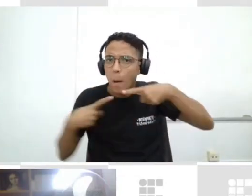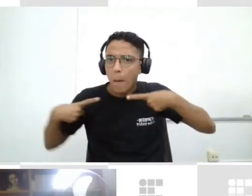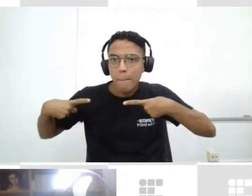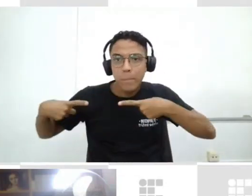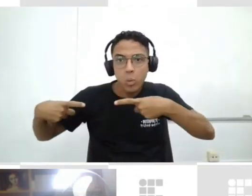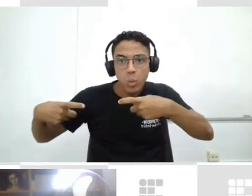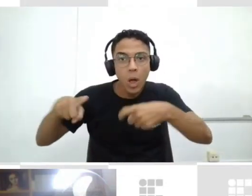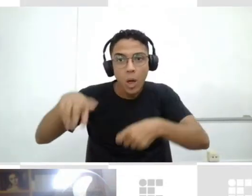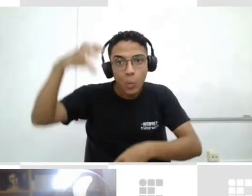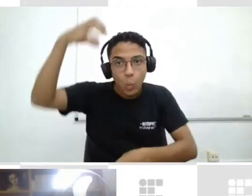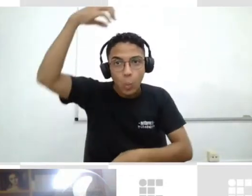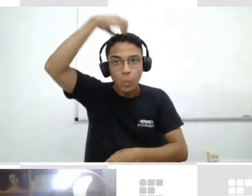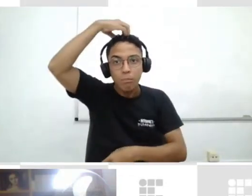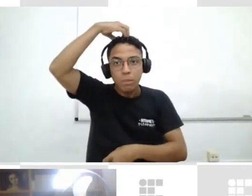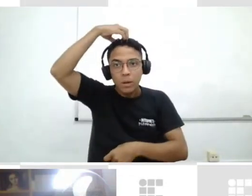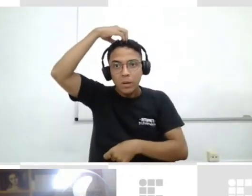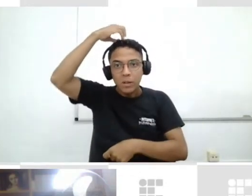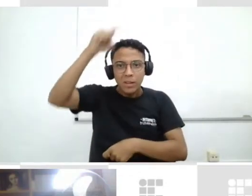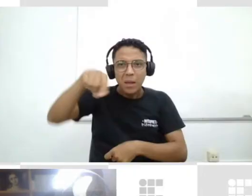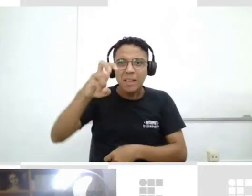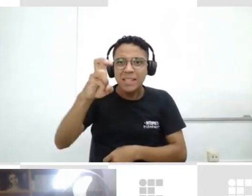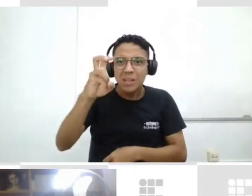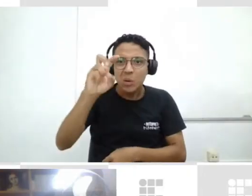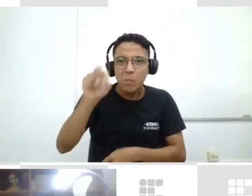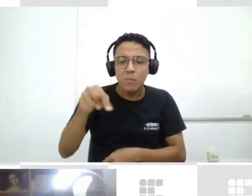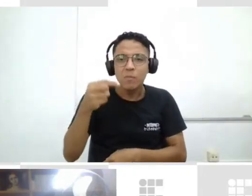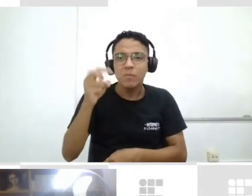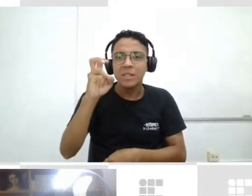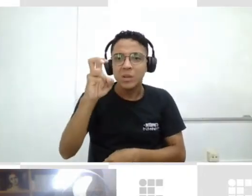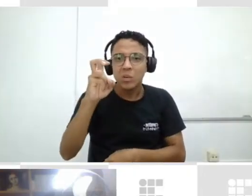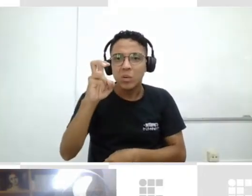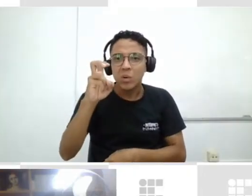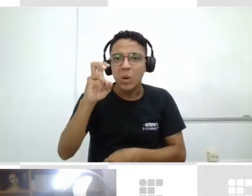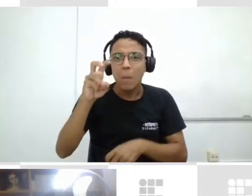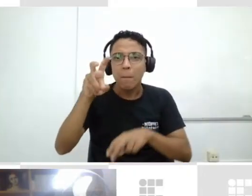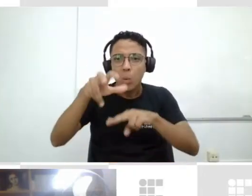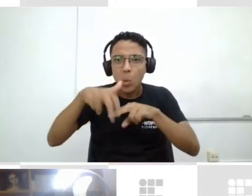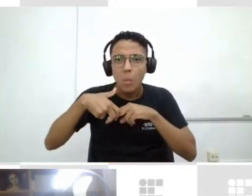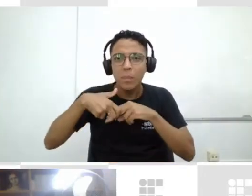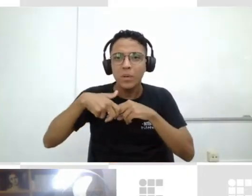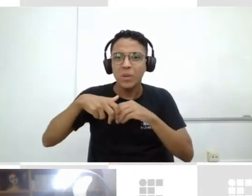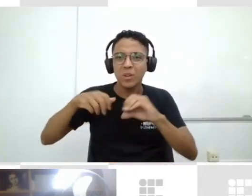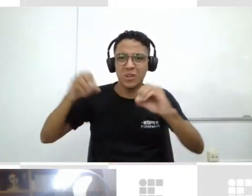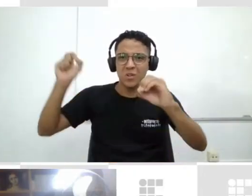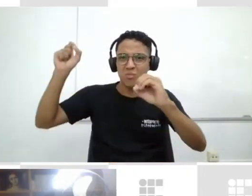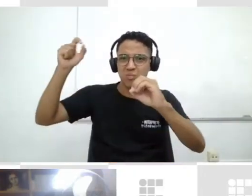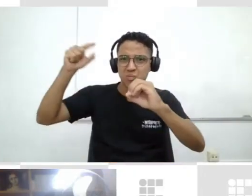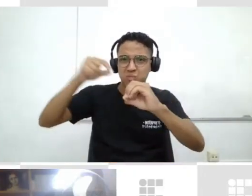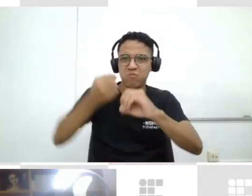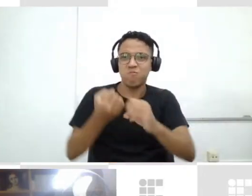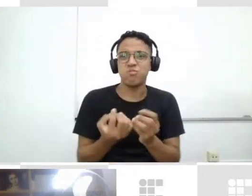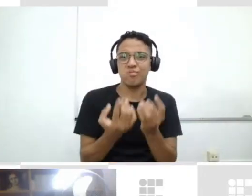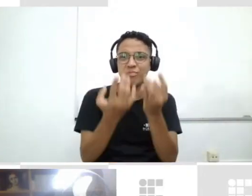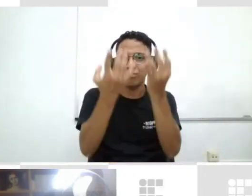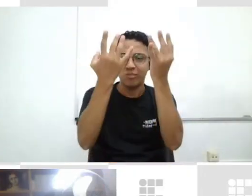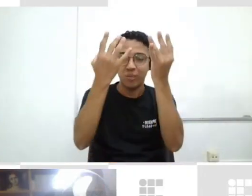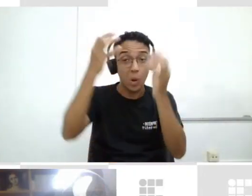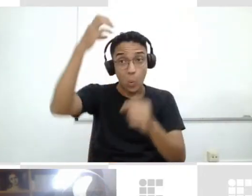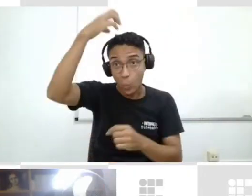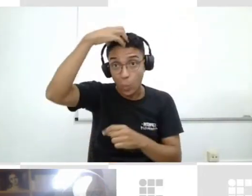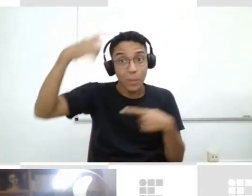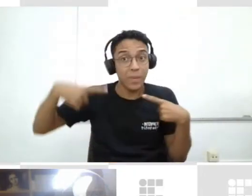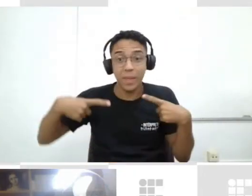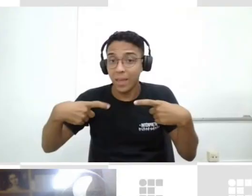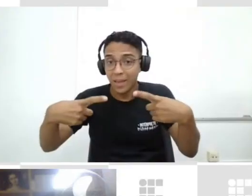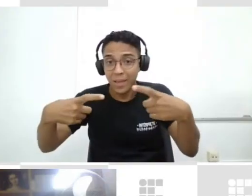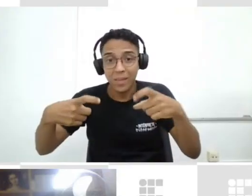por 5,5% das emissões globais de CO2. Ou seja, ela é mais do que todas as emissões da Rússia, por exemplo.